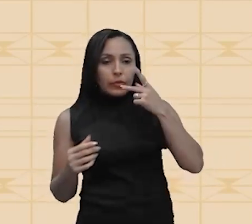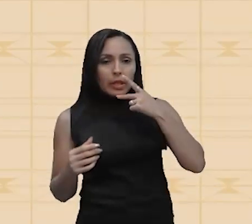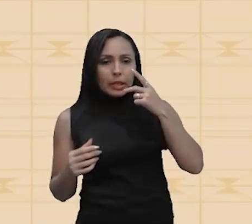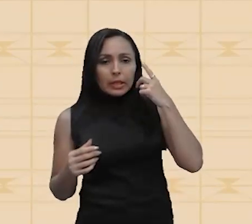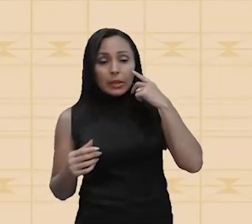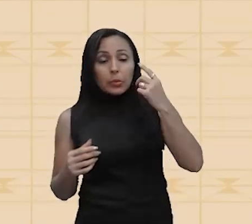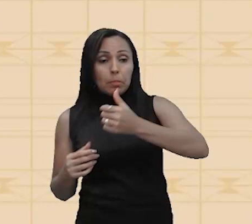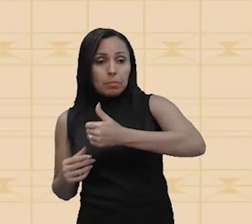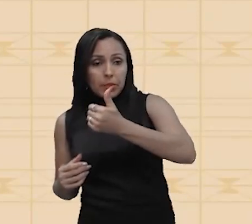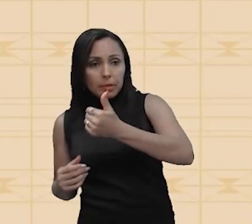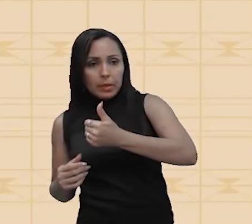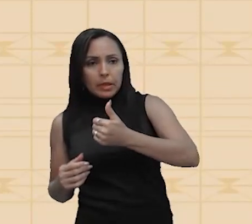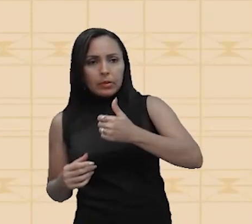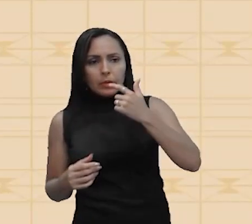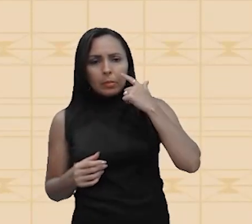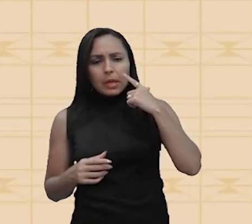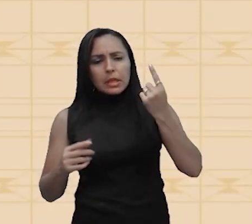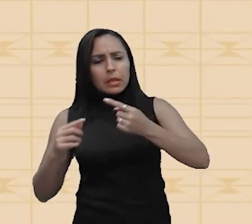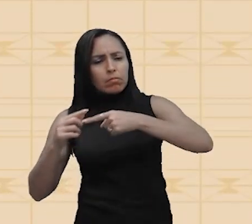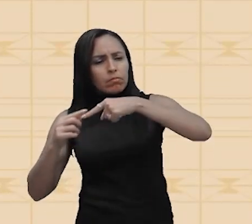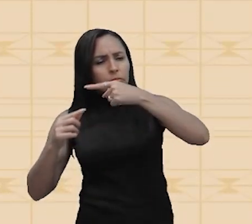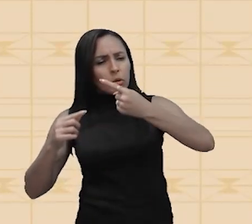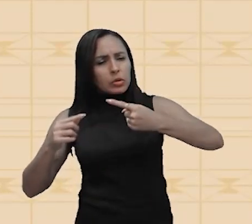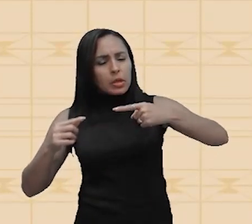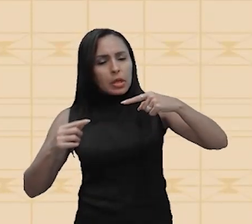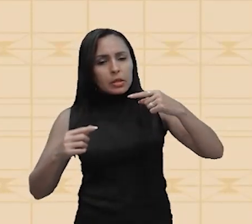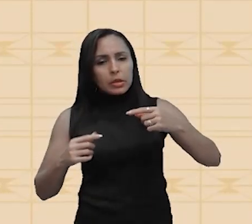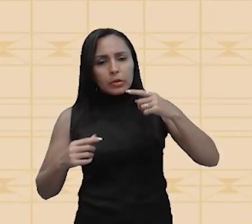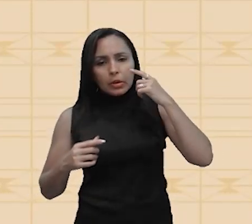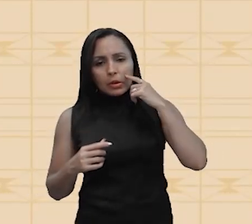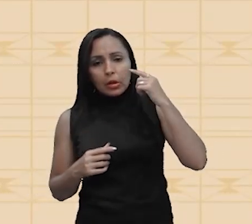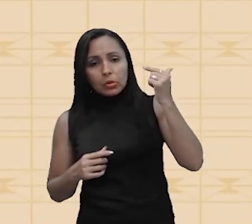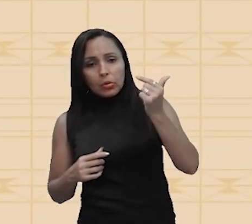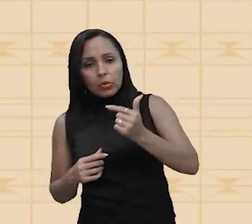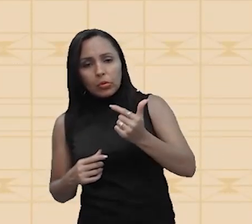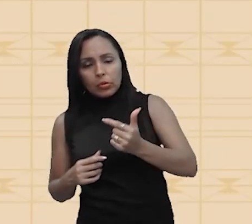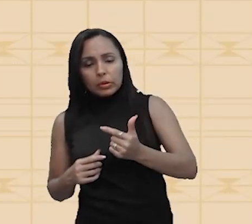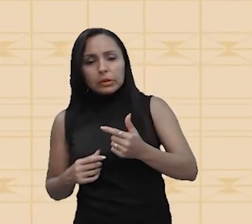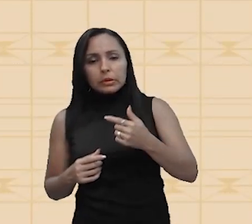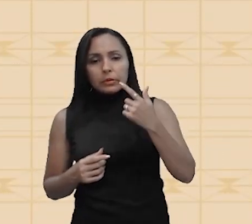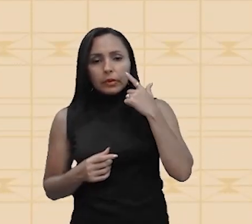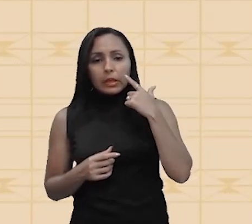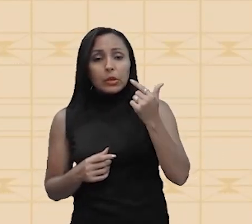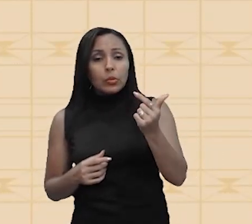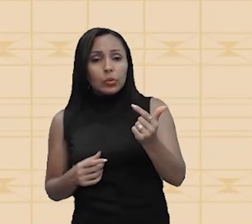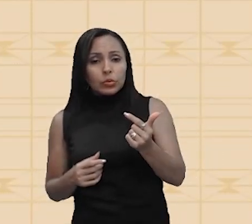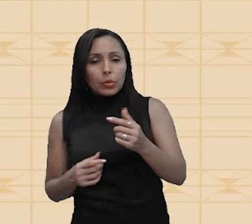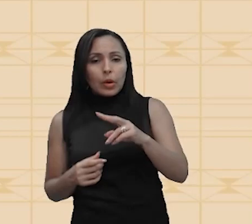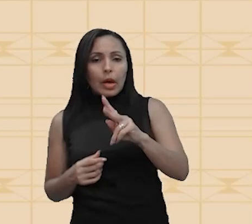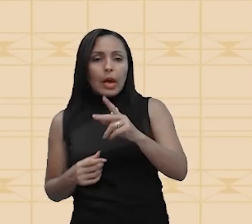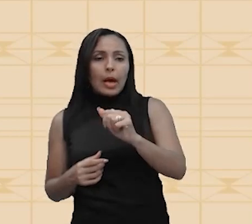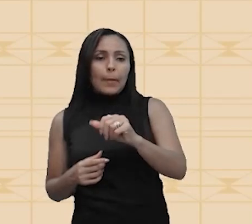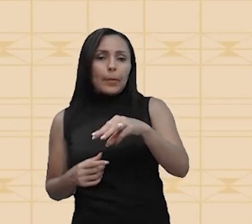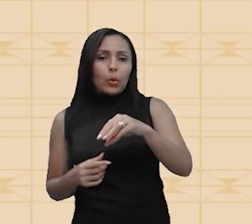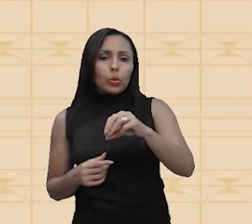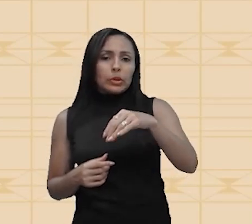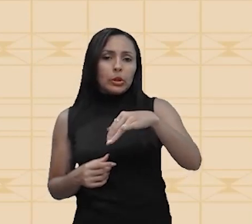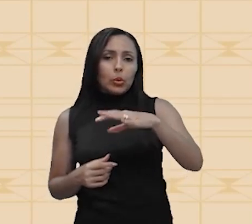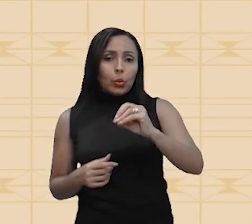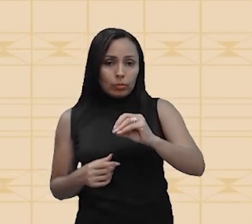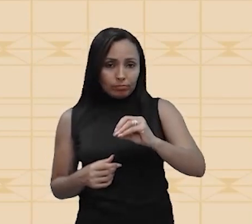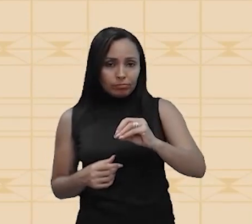harmônico. Mas se essa oscilação produzir dois ventres, a gente diz que está no segundo harmônico. Ou seja, o harmônico